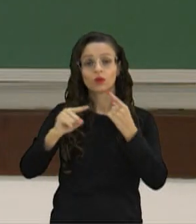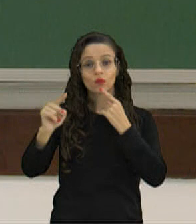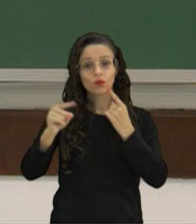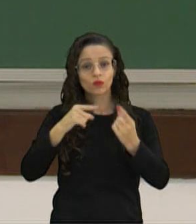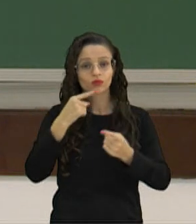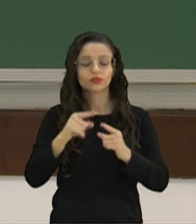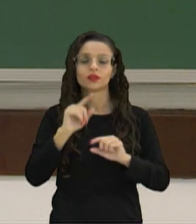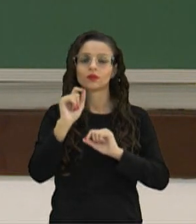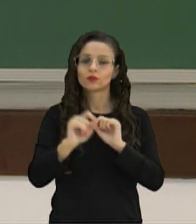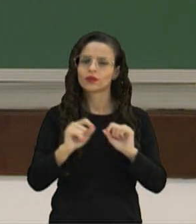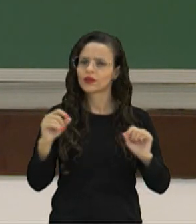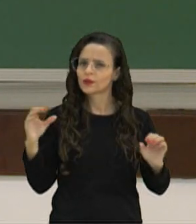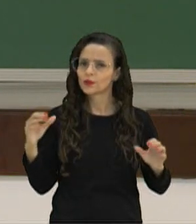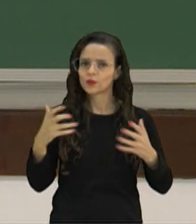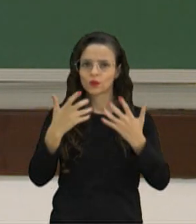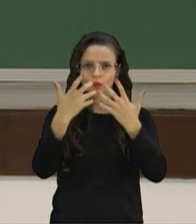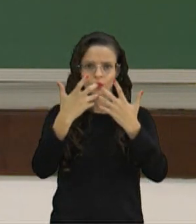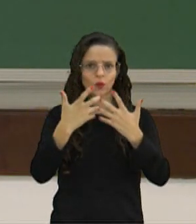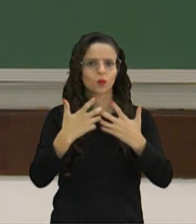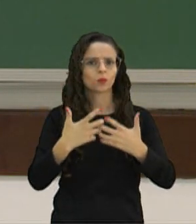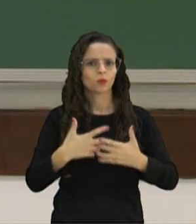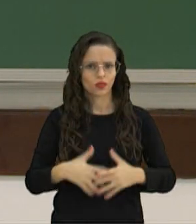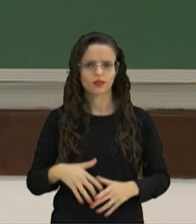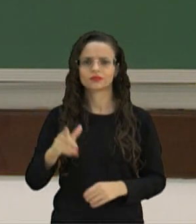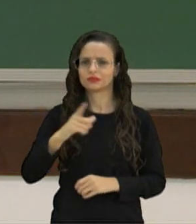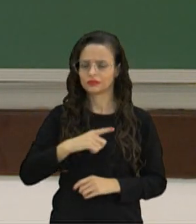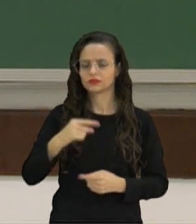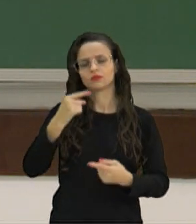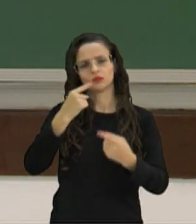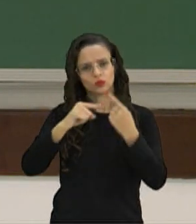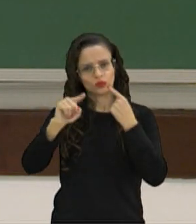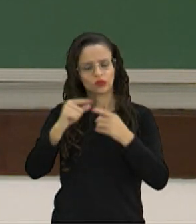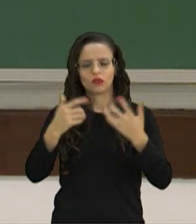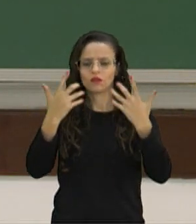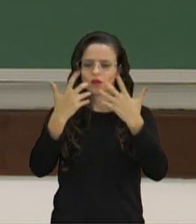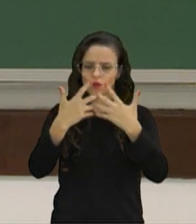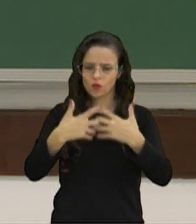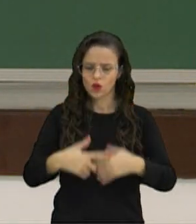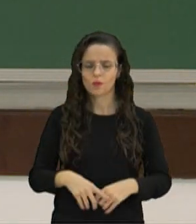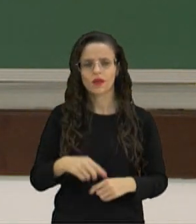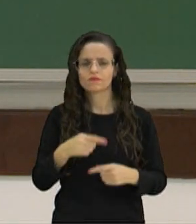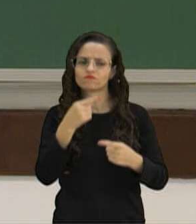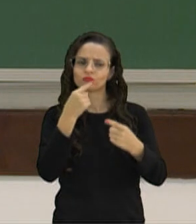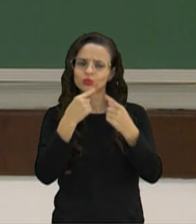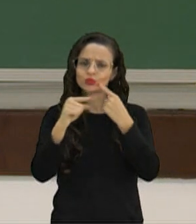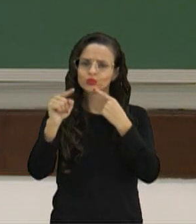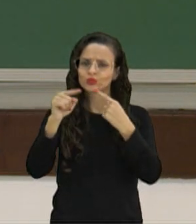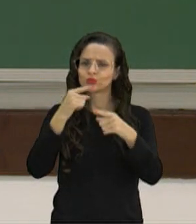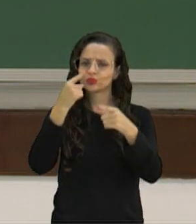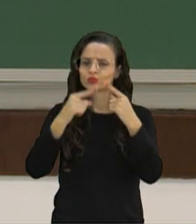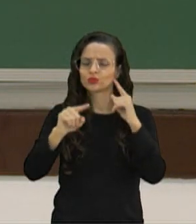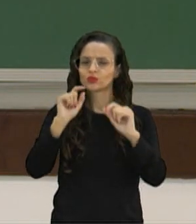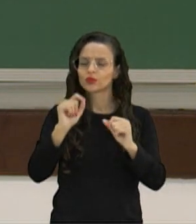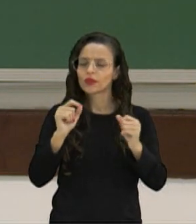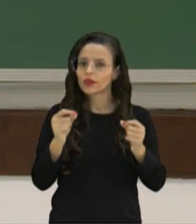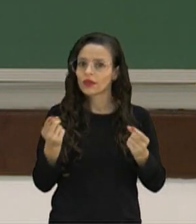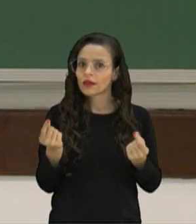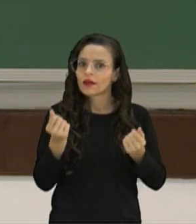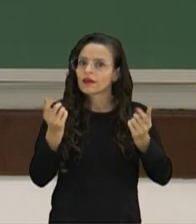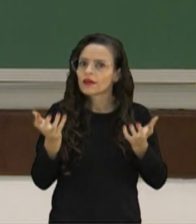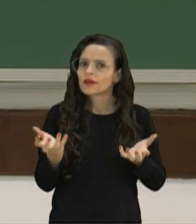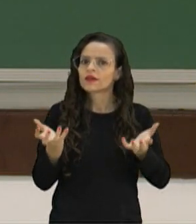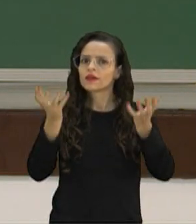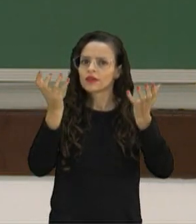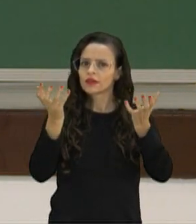são bastante complexas. São músicas que, lá na melodia, a melodia ela é muito rica, ela vai